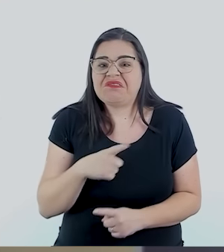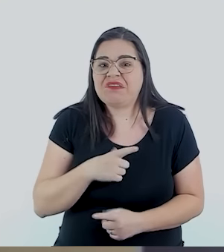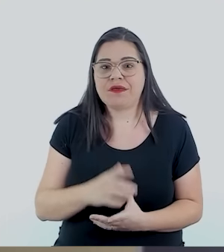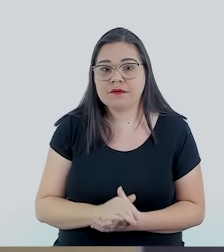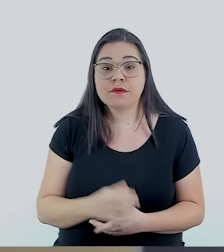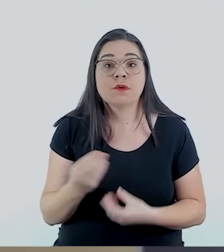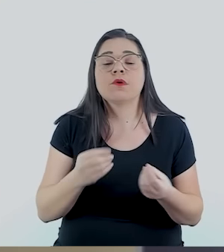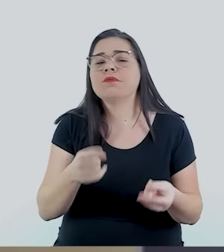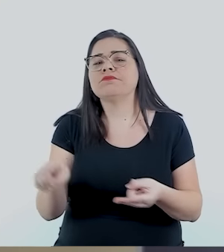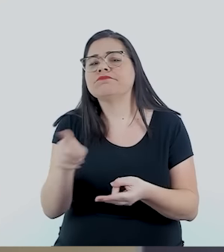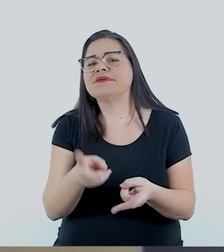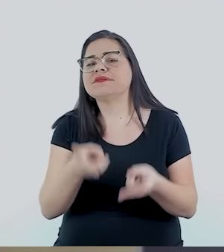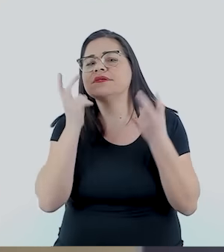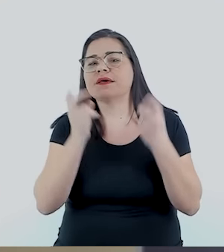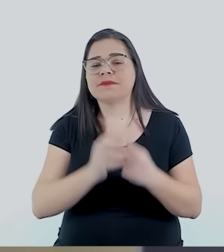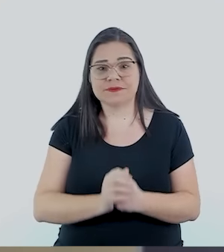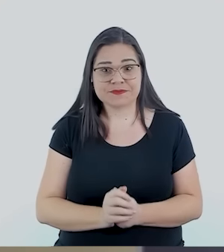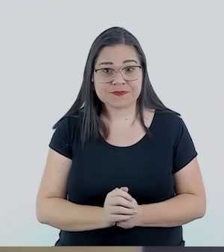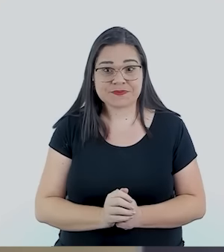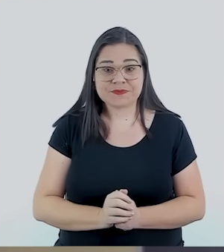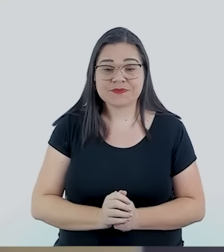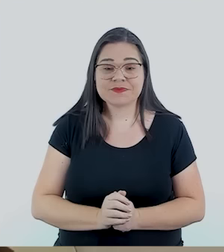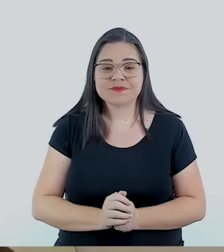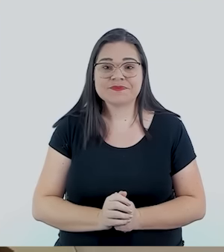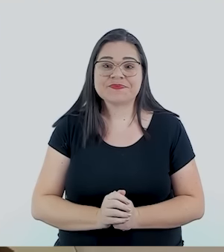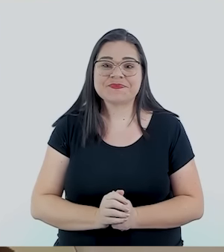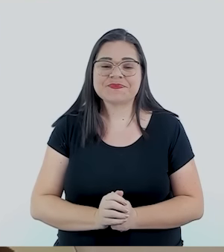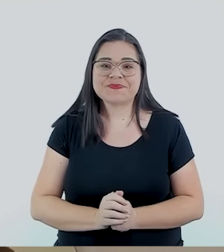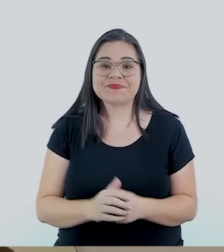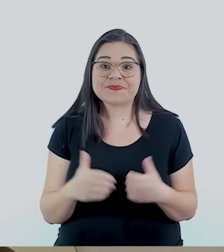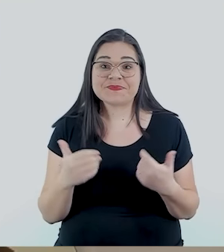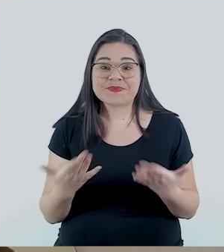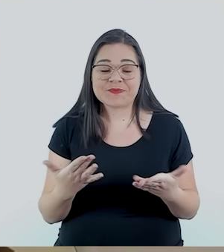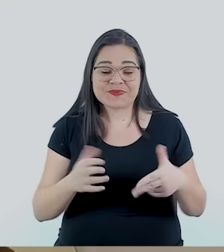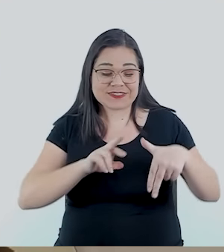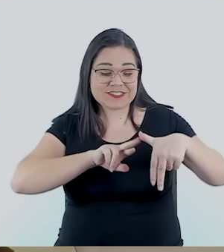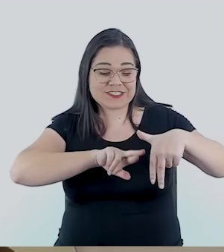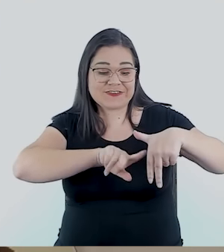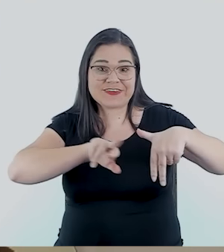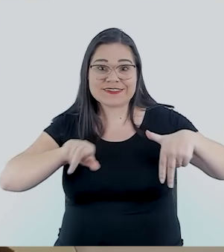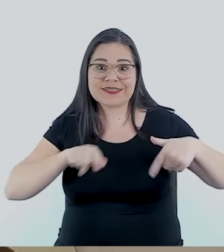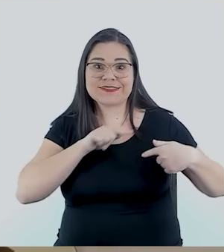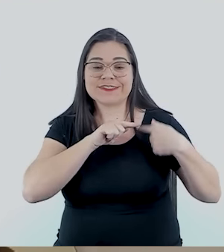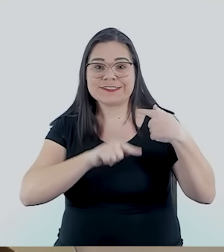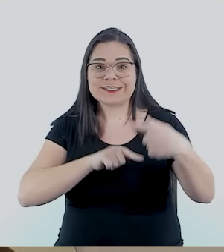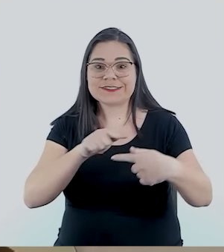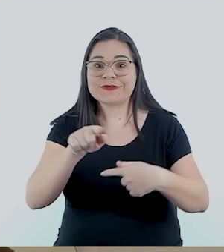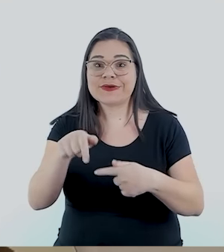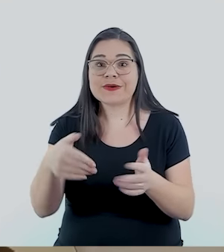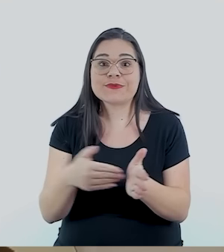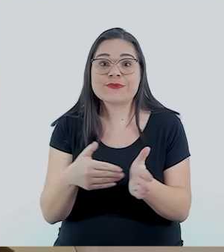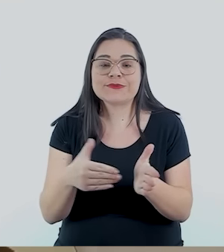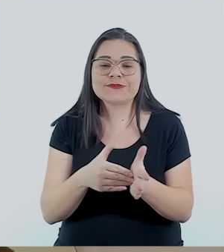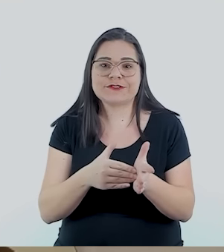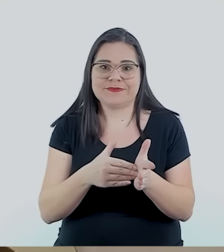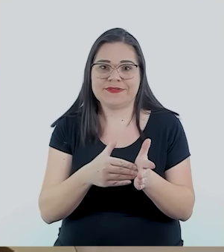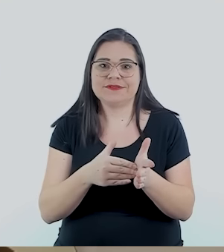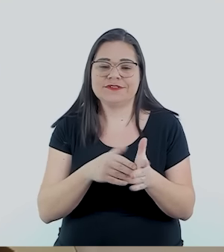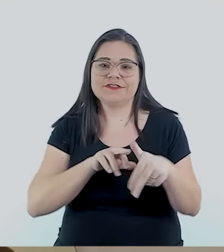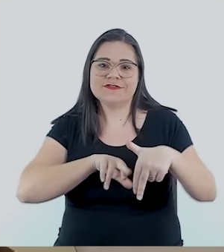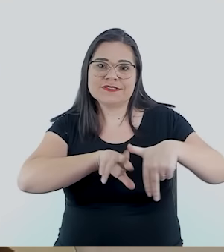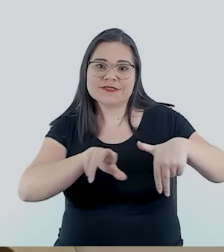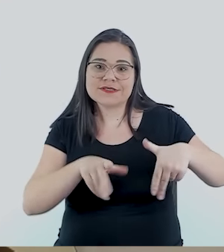que vocês percebem isso então a diversidade geracional é a última das diversidades que chegam